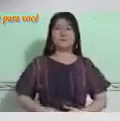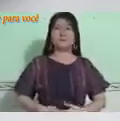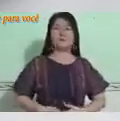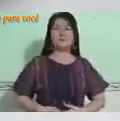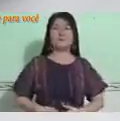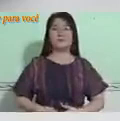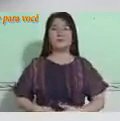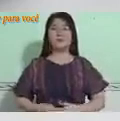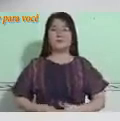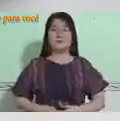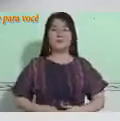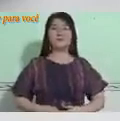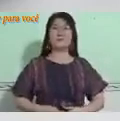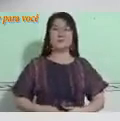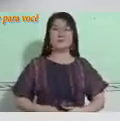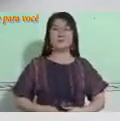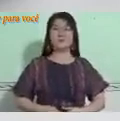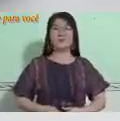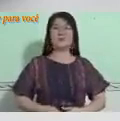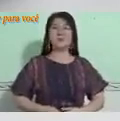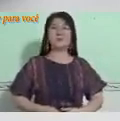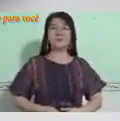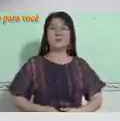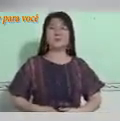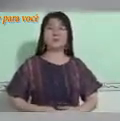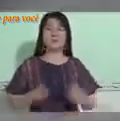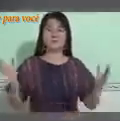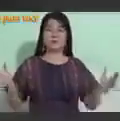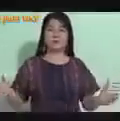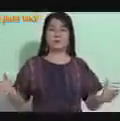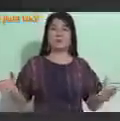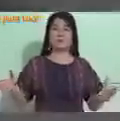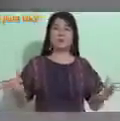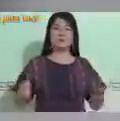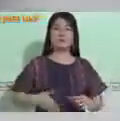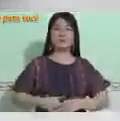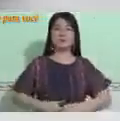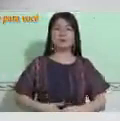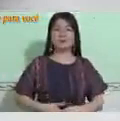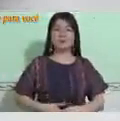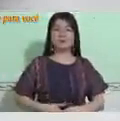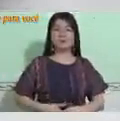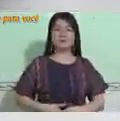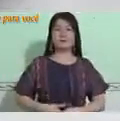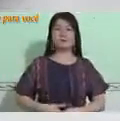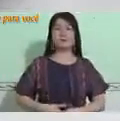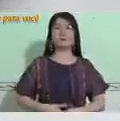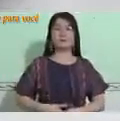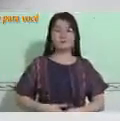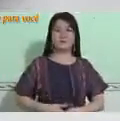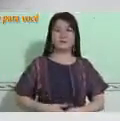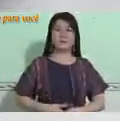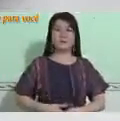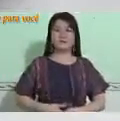vírgula, ingestão de veneno, remédios ou drogas. 2 pontos, deve-se tentar achar o tipo de substância ingerida,